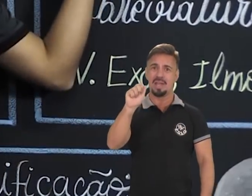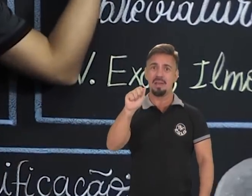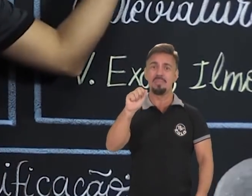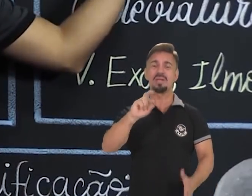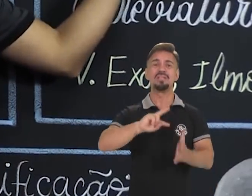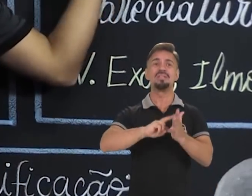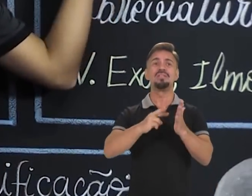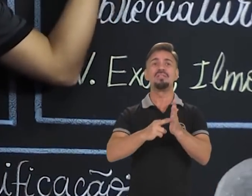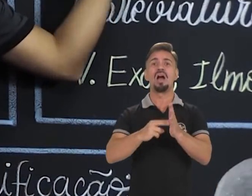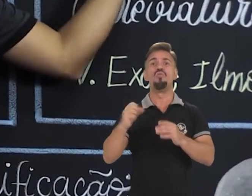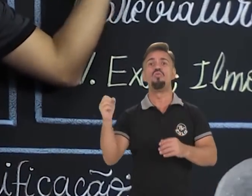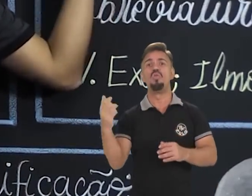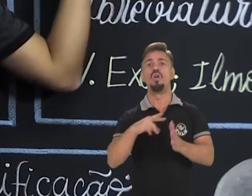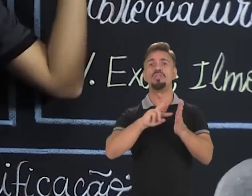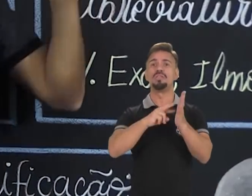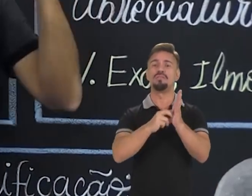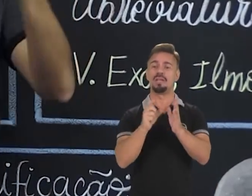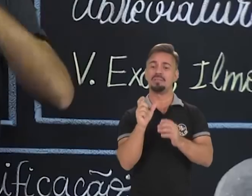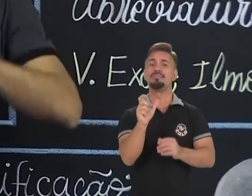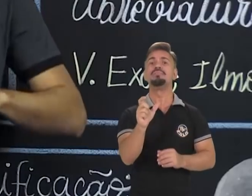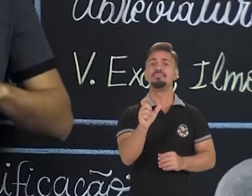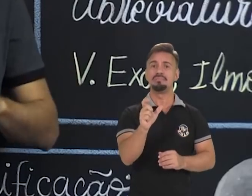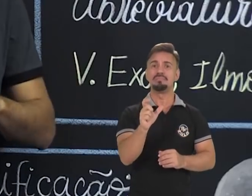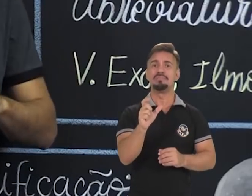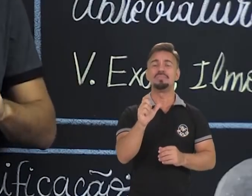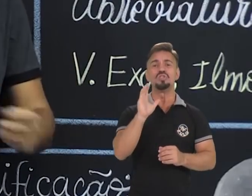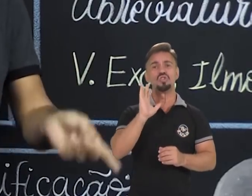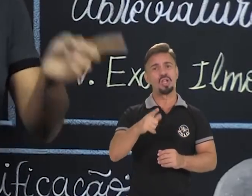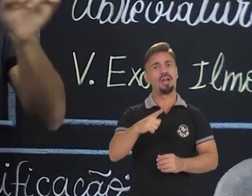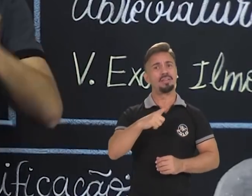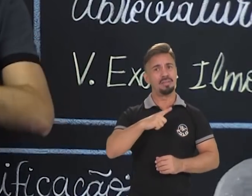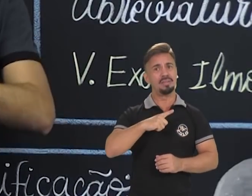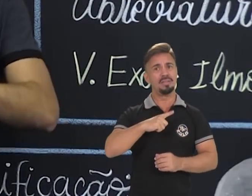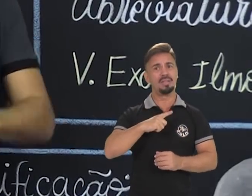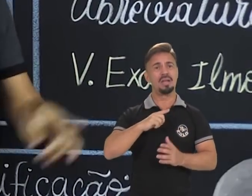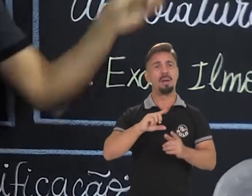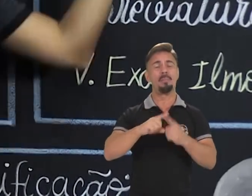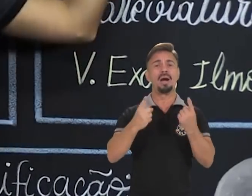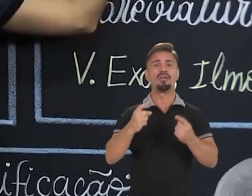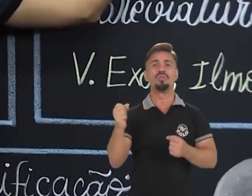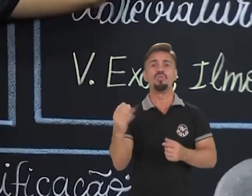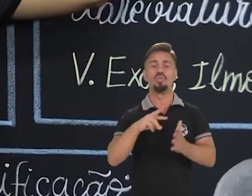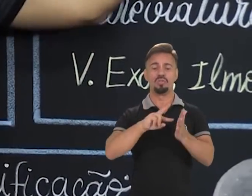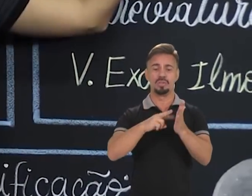está atribuindo a um novo significado a palavras que já existiam na língua. E nessa nova combinação, a gente cria